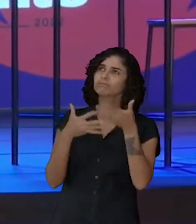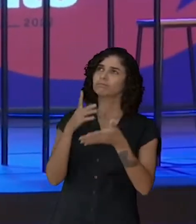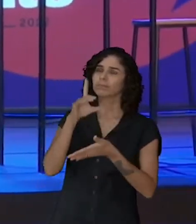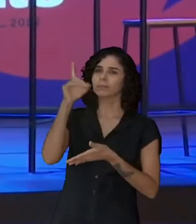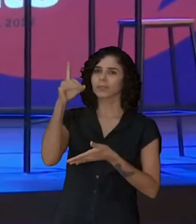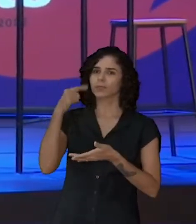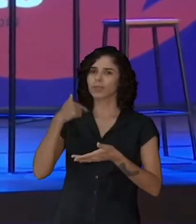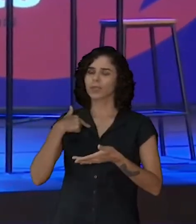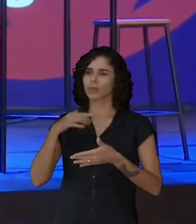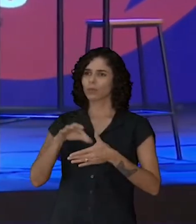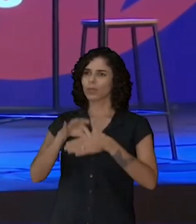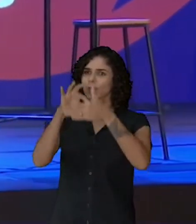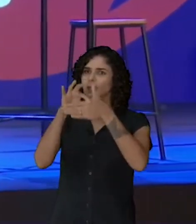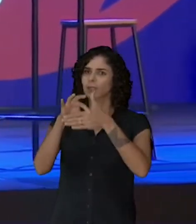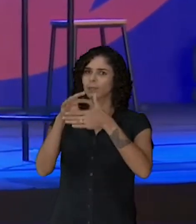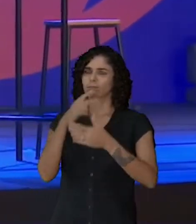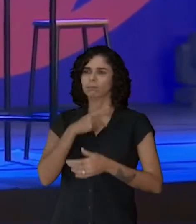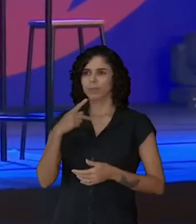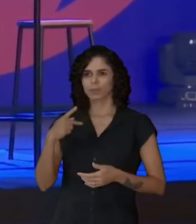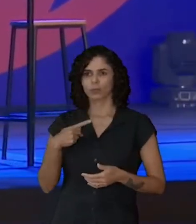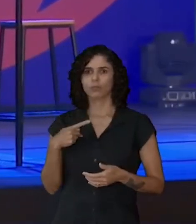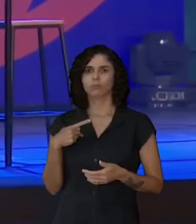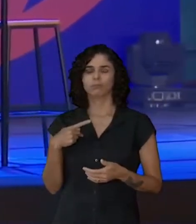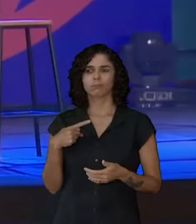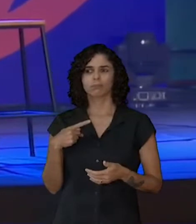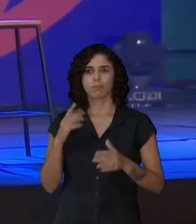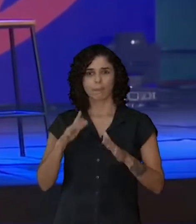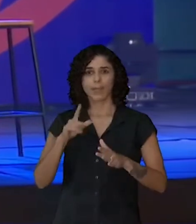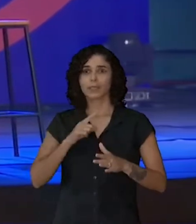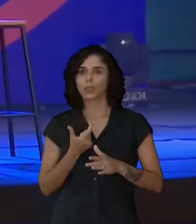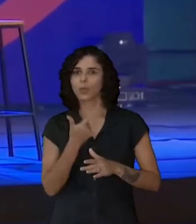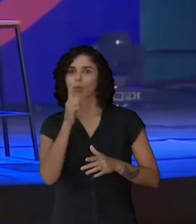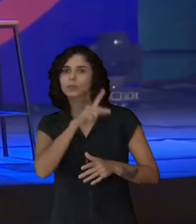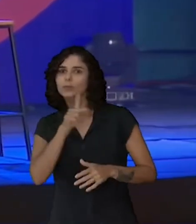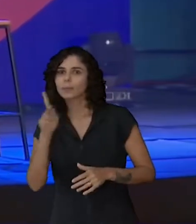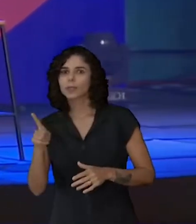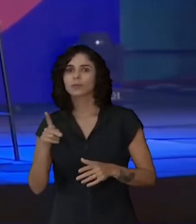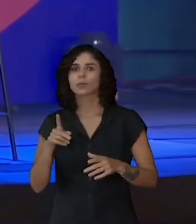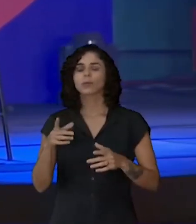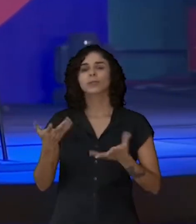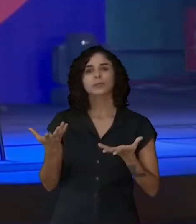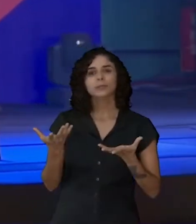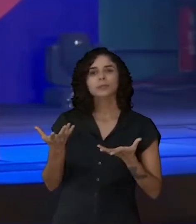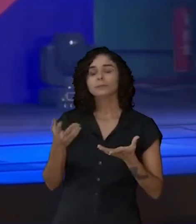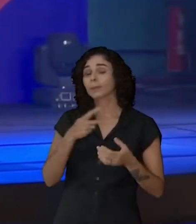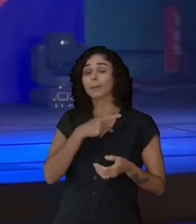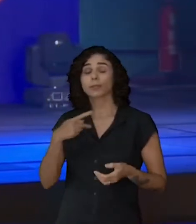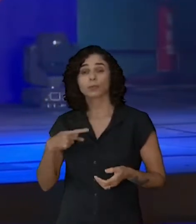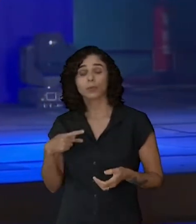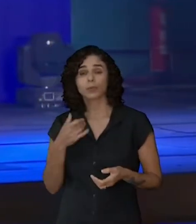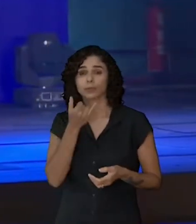Na liderança, porque nós temos vários pastores na equipe ministerial e também no meio da igreja.